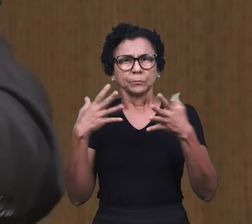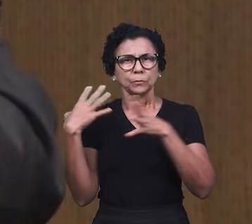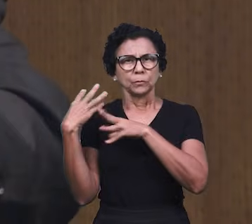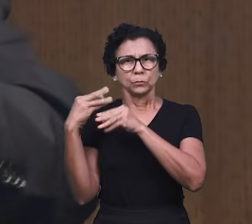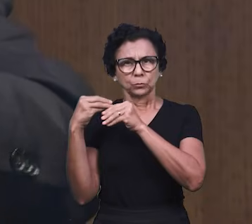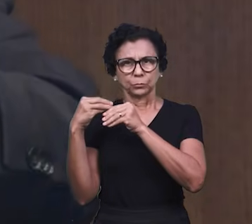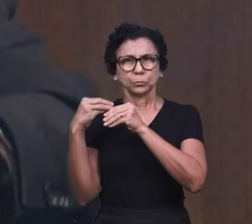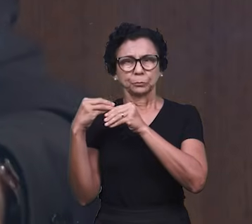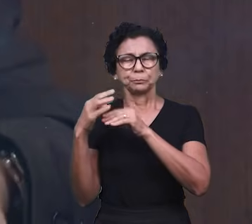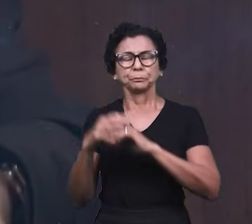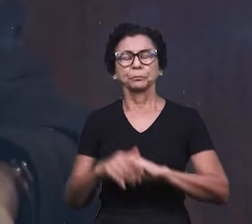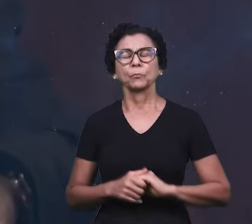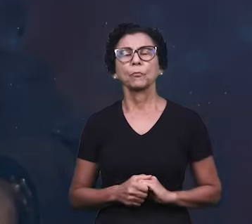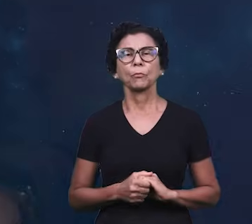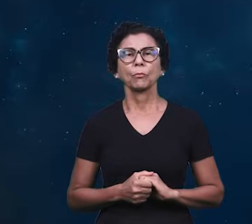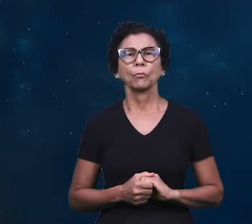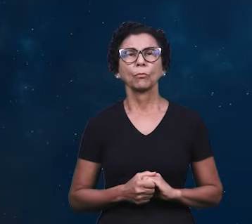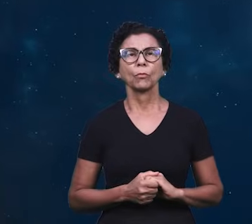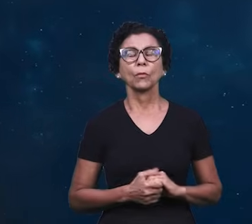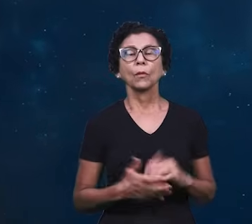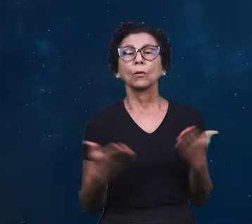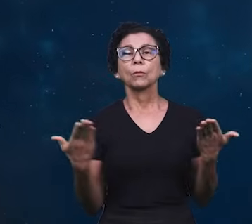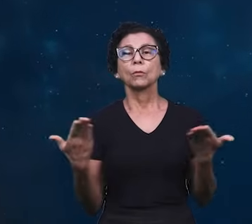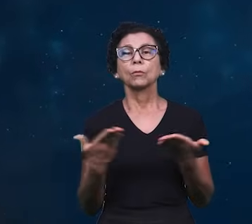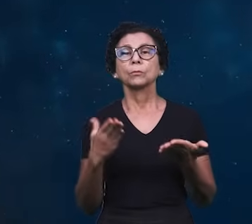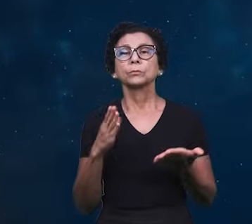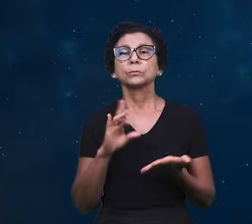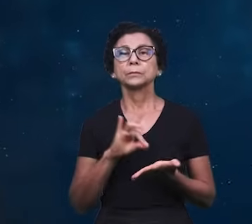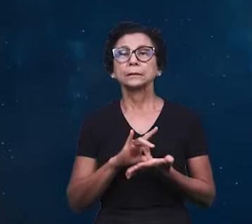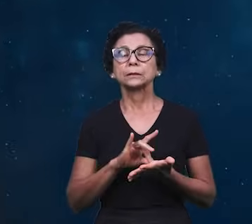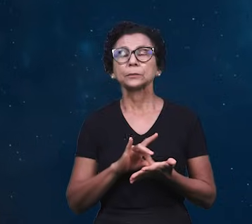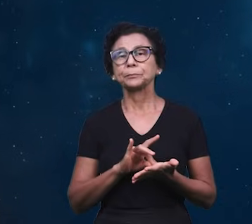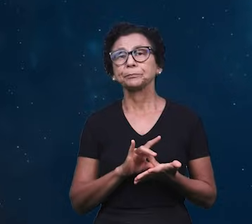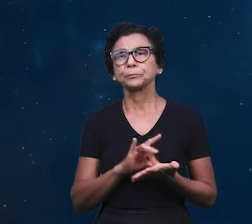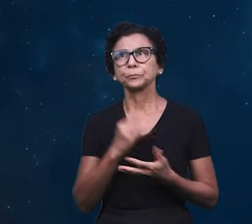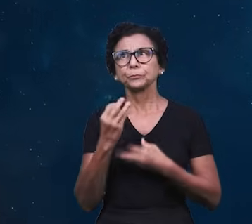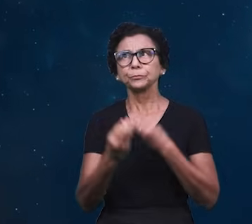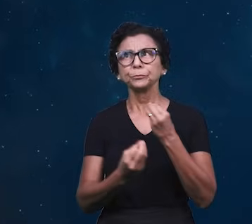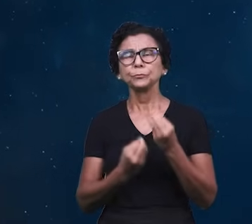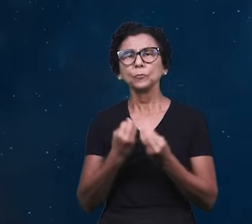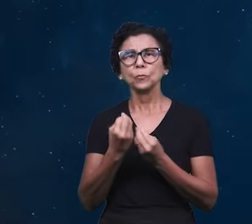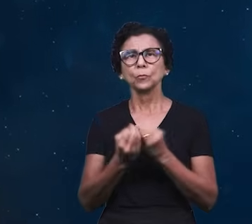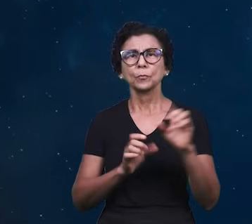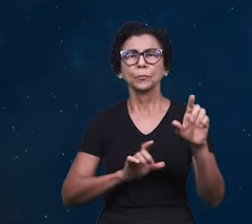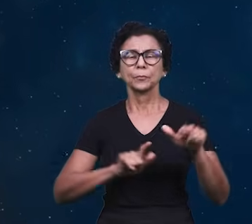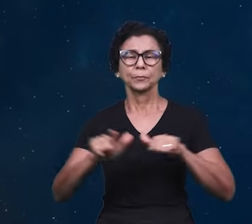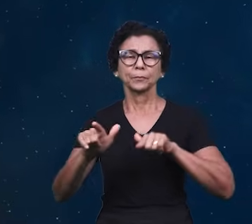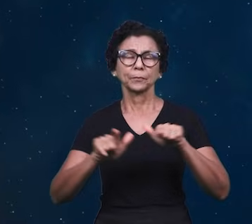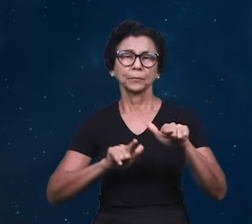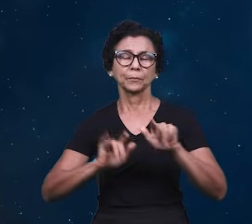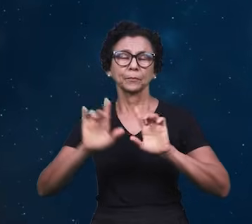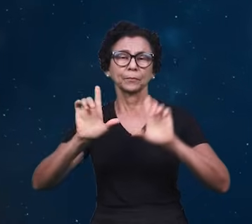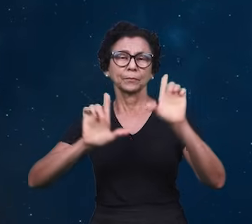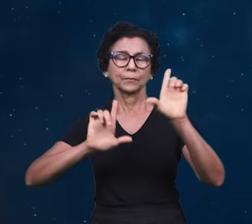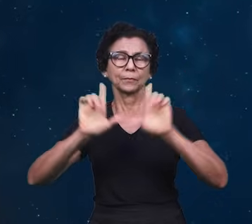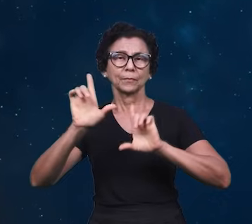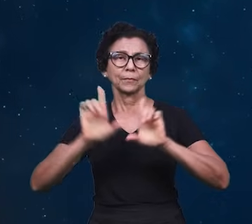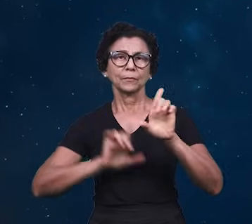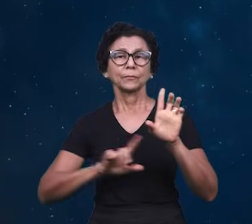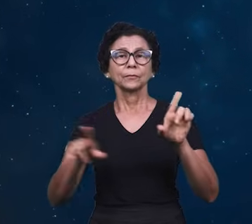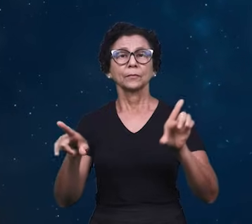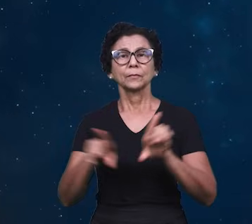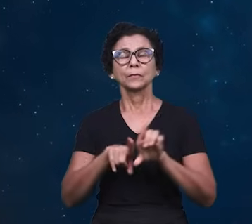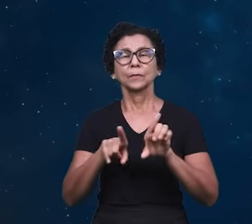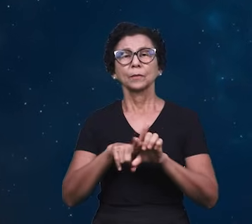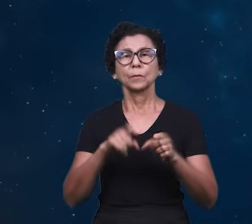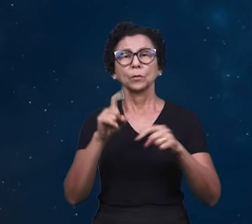pequena de como funciona hoje e o alcance que tem aquilo que produzimos aqui na